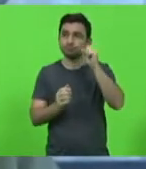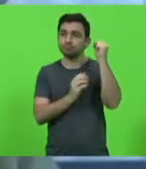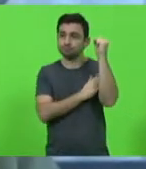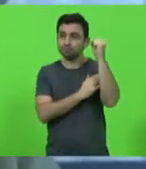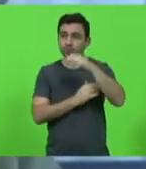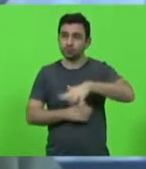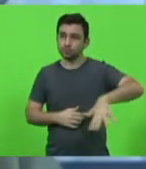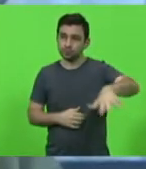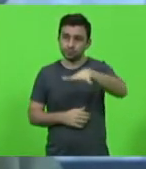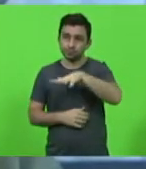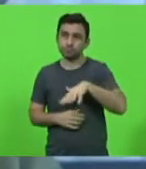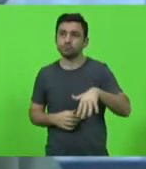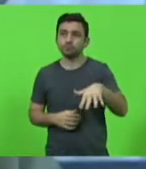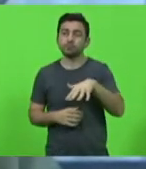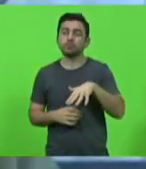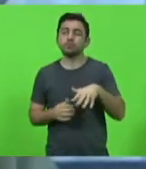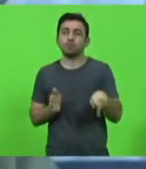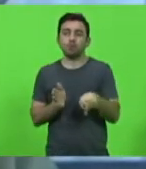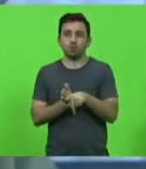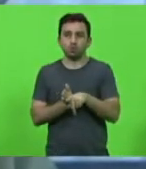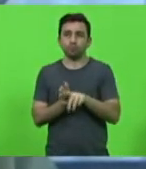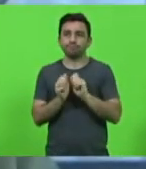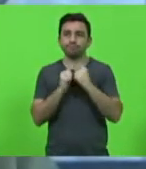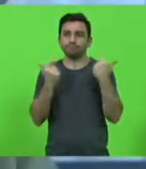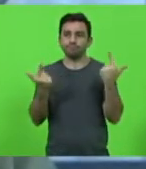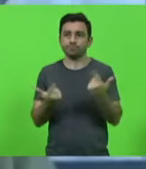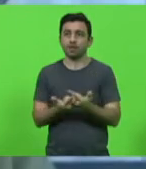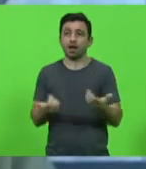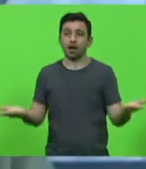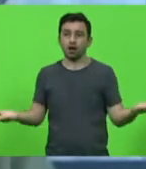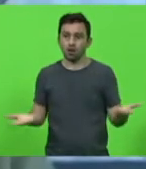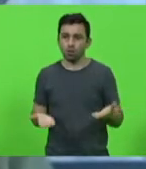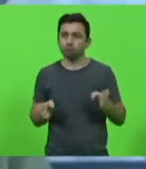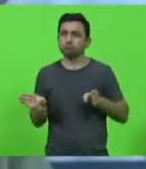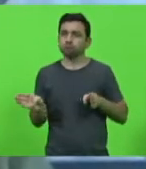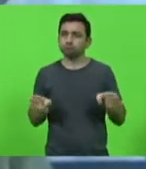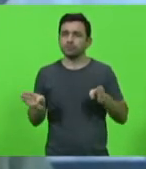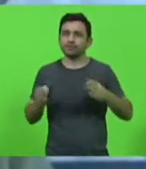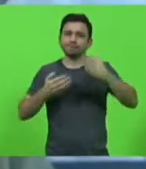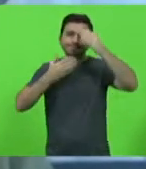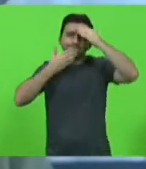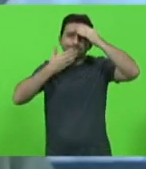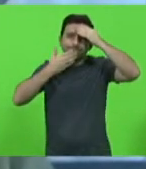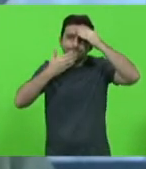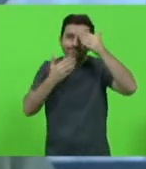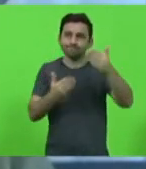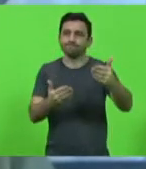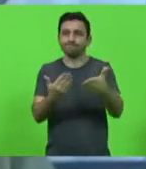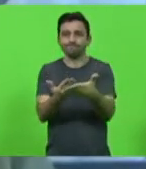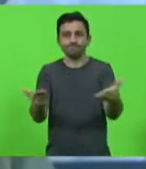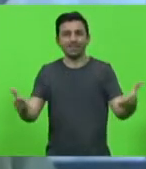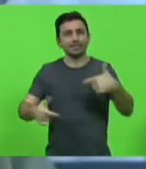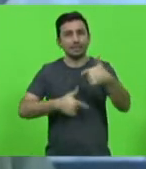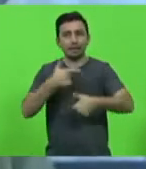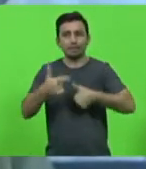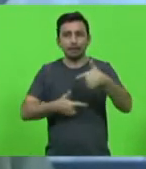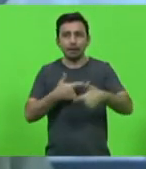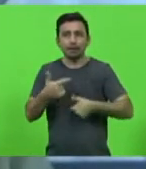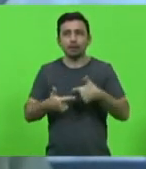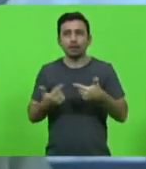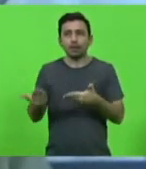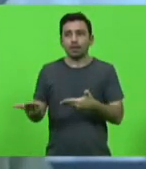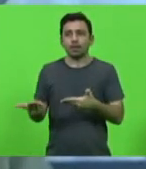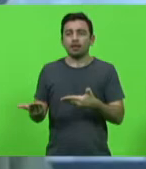Estadual. Também quero aqui, já nesse momento, agradecer imensamente o grande trabalho que a nossa